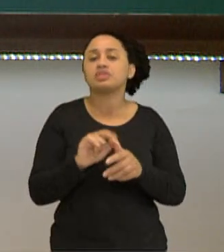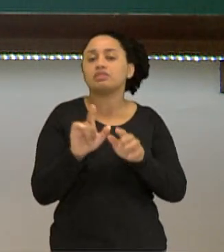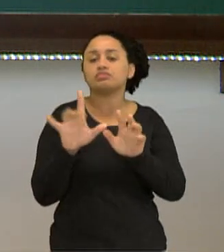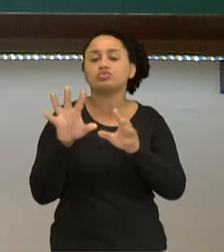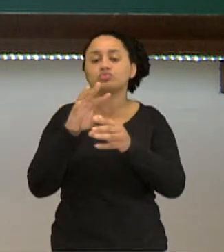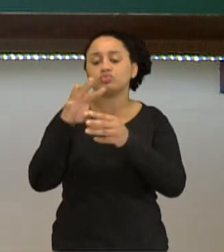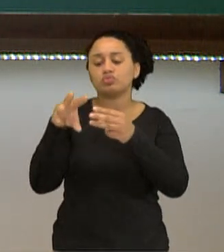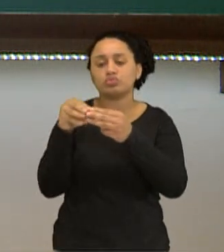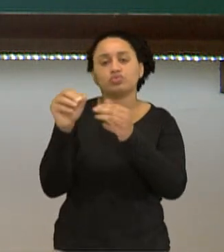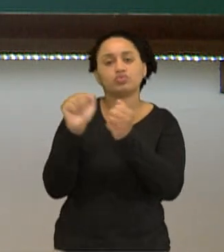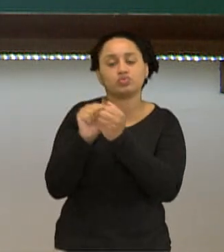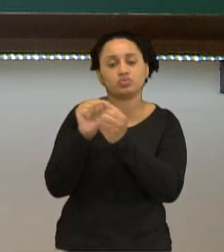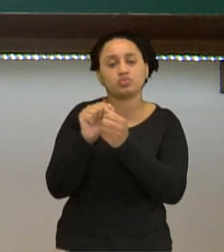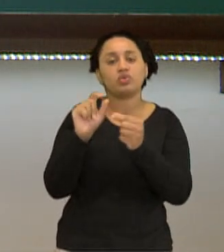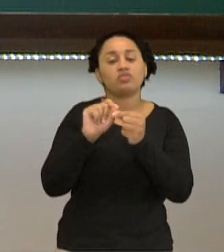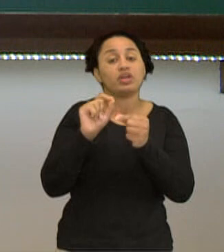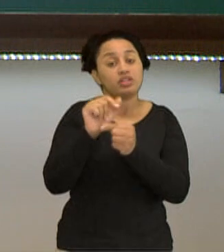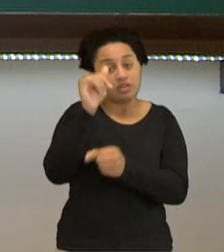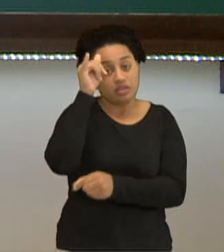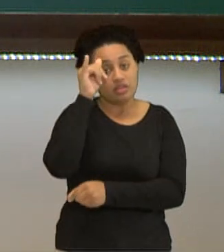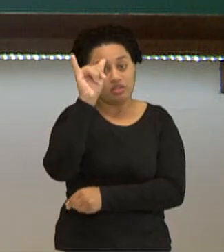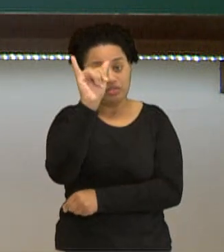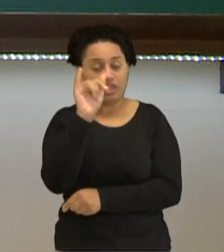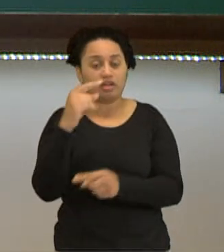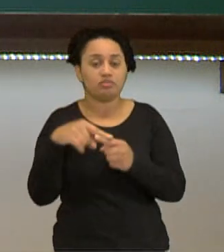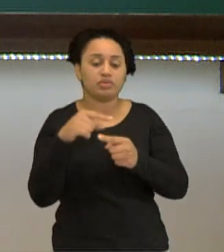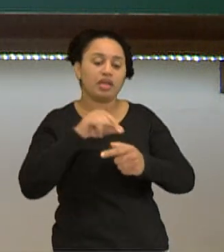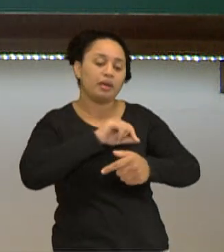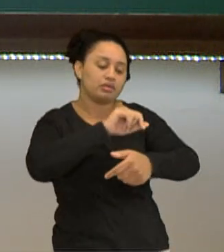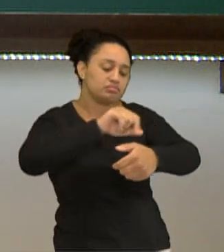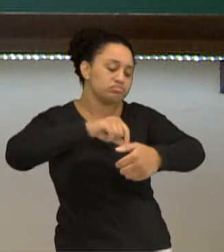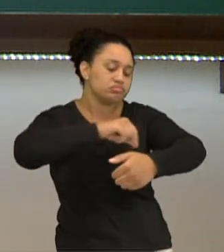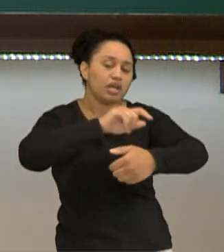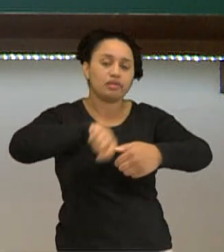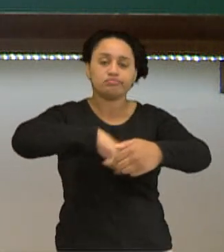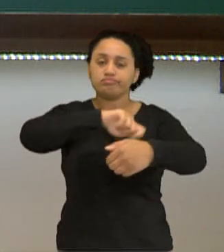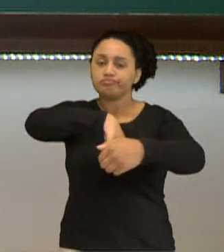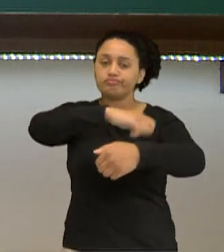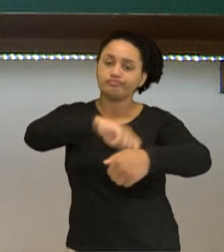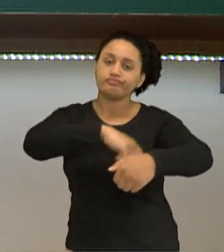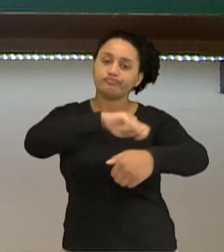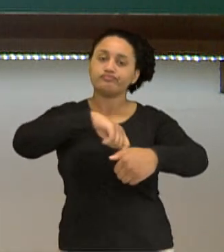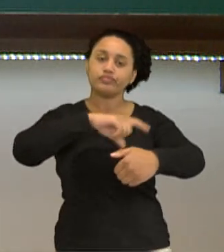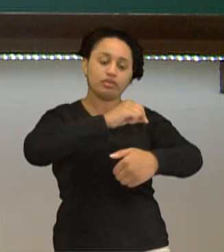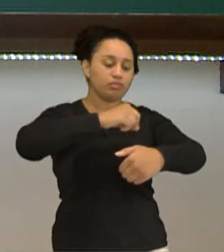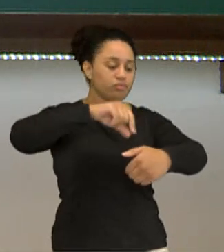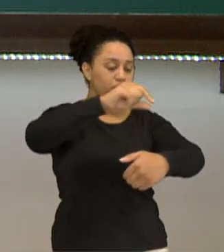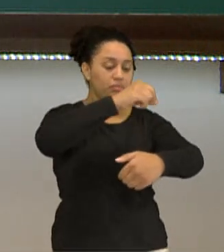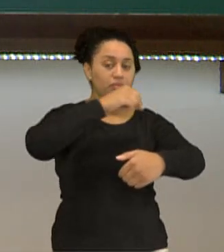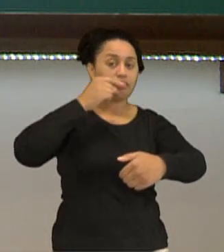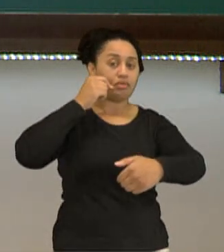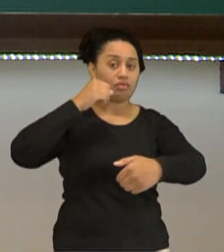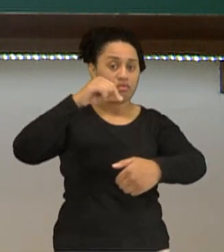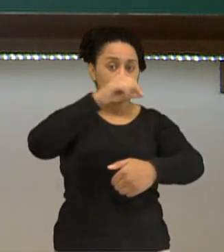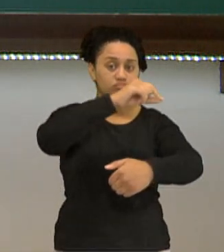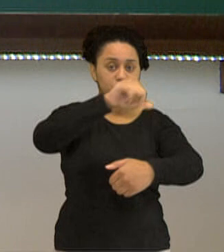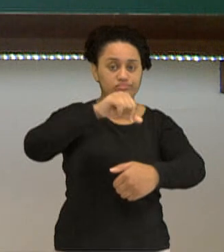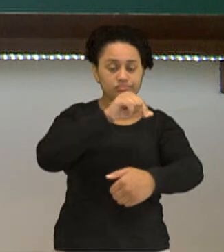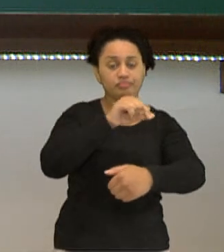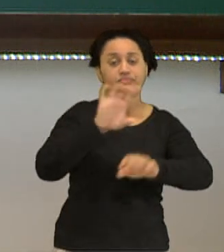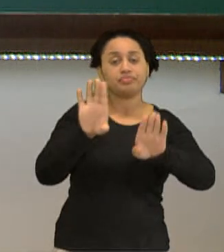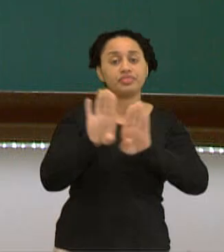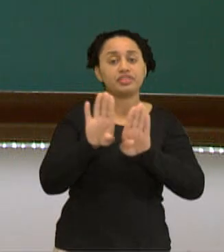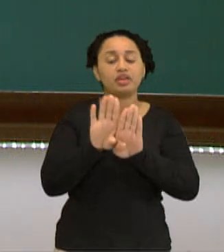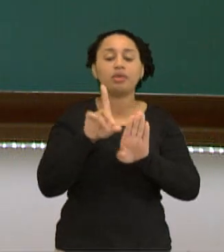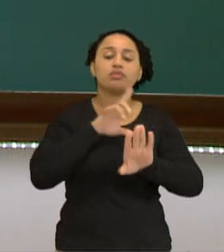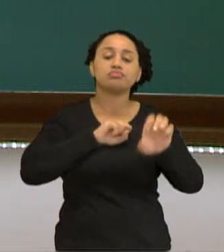união forma uma ação preventiva, porque a partir do momento que nós estamos lá temperando a nossa comida com o sal de cozinha, nós também